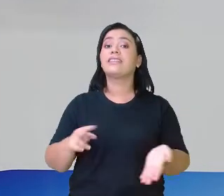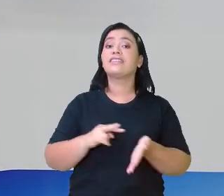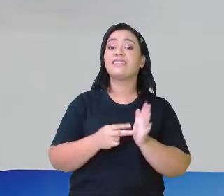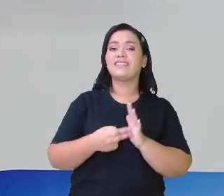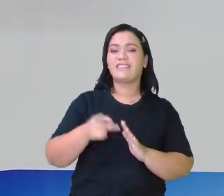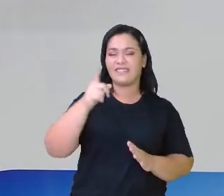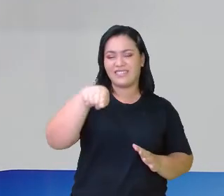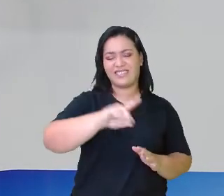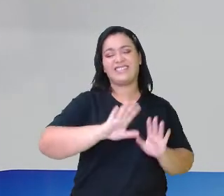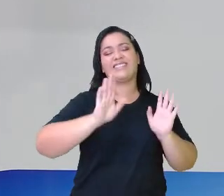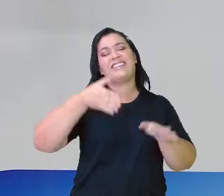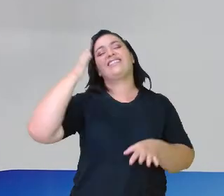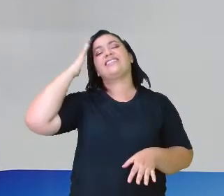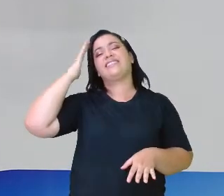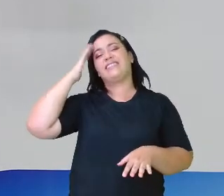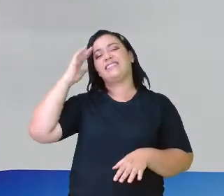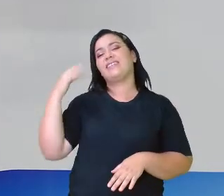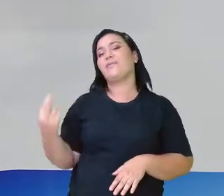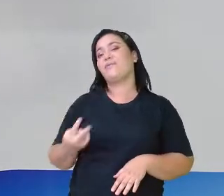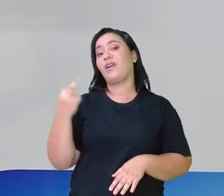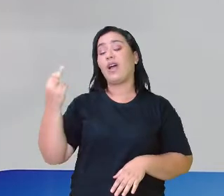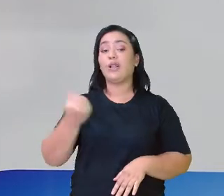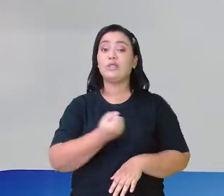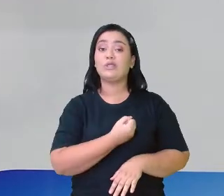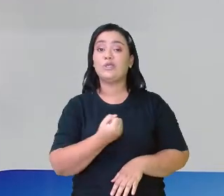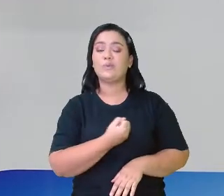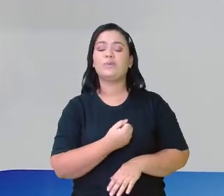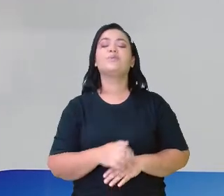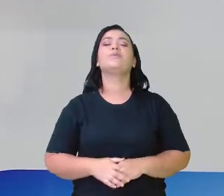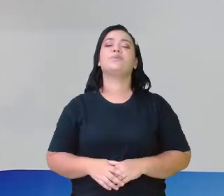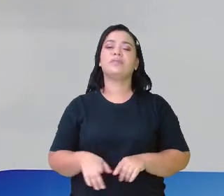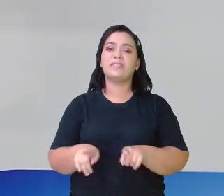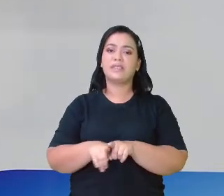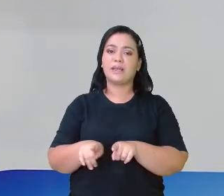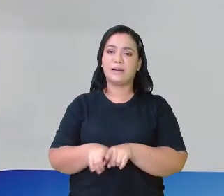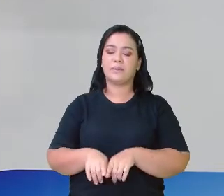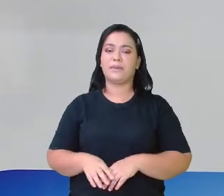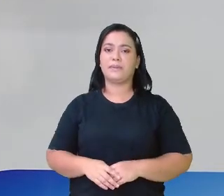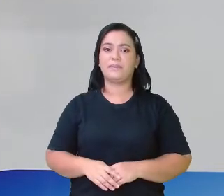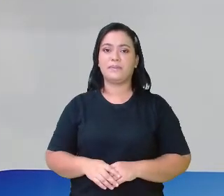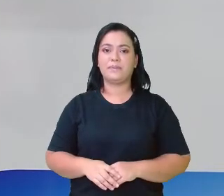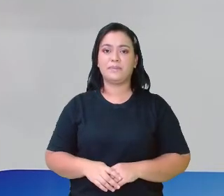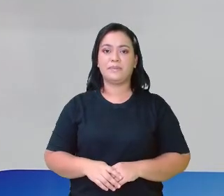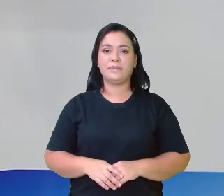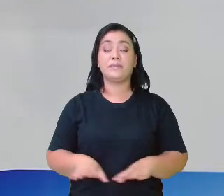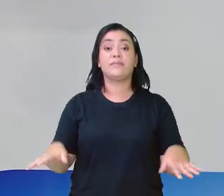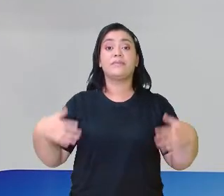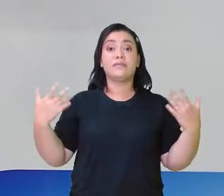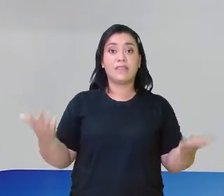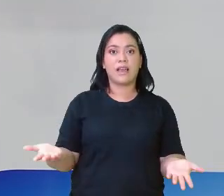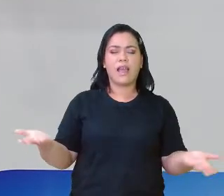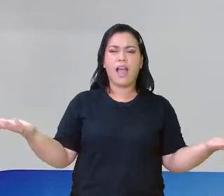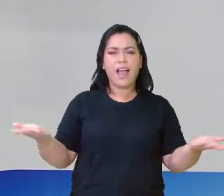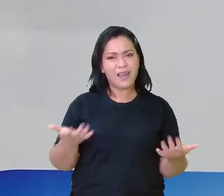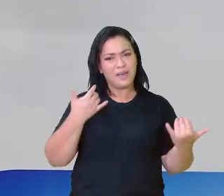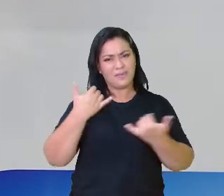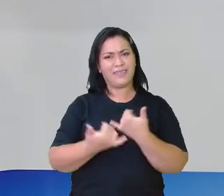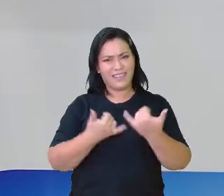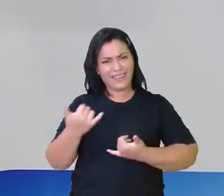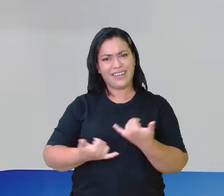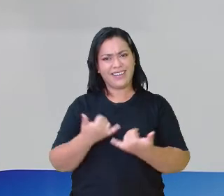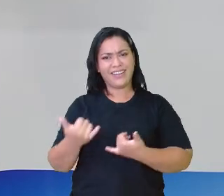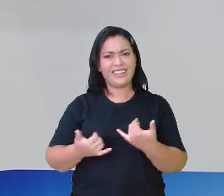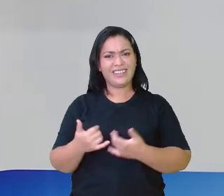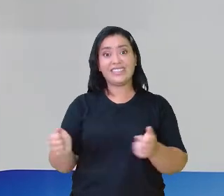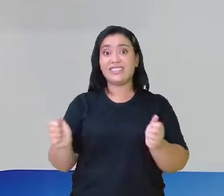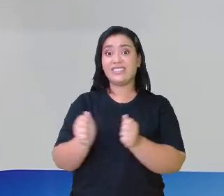que você já sabe o valor daquele número, já sabe decompor e montar o número. E aí, vamos jogar? Vamos jogar aqui junto